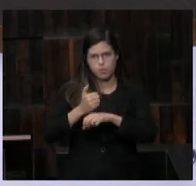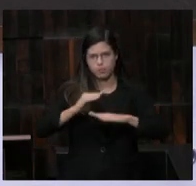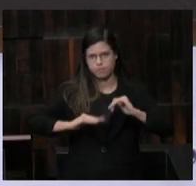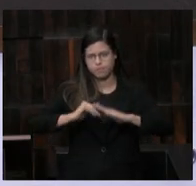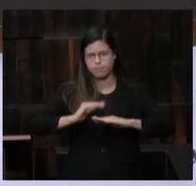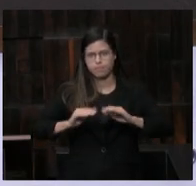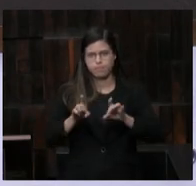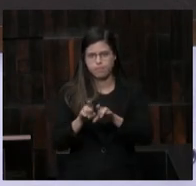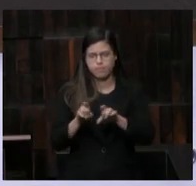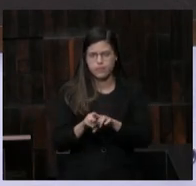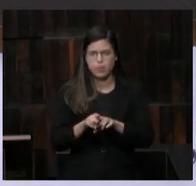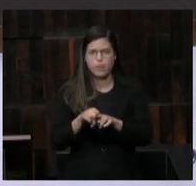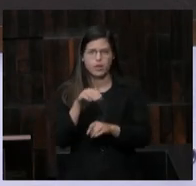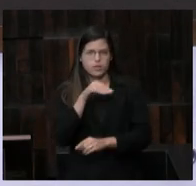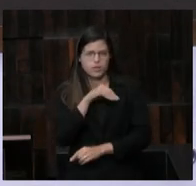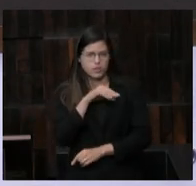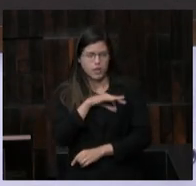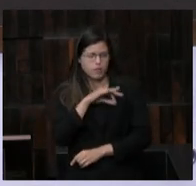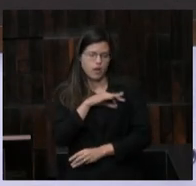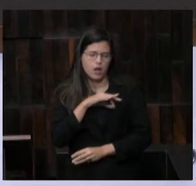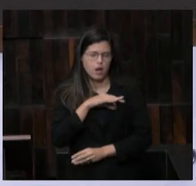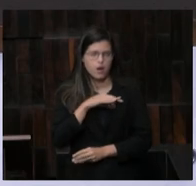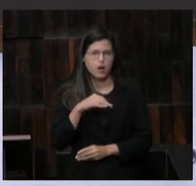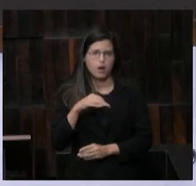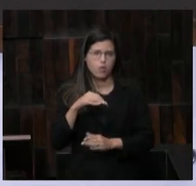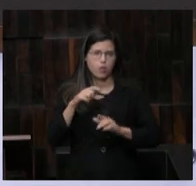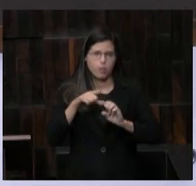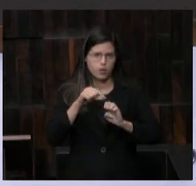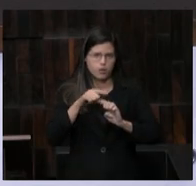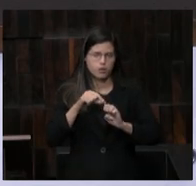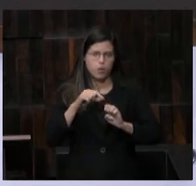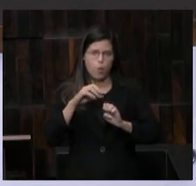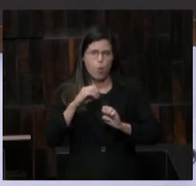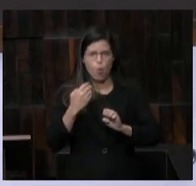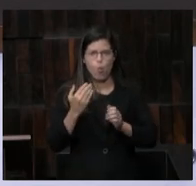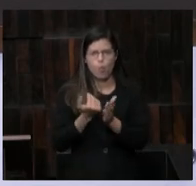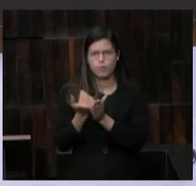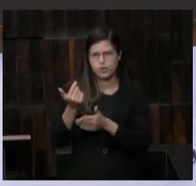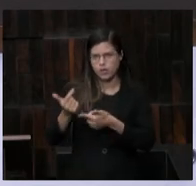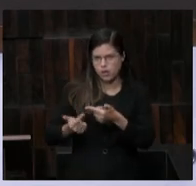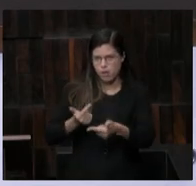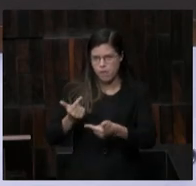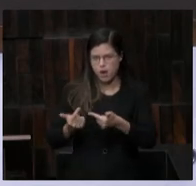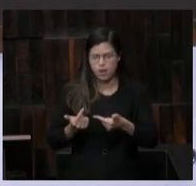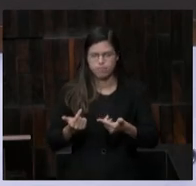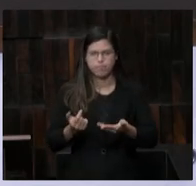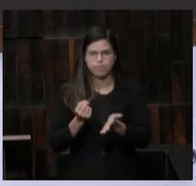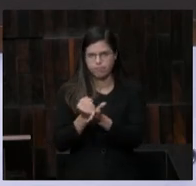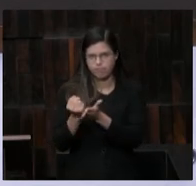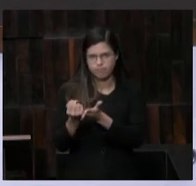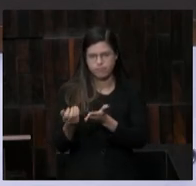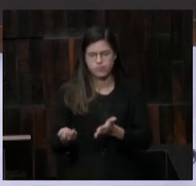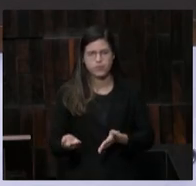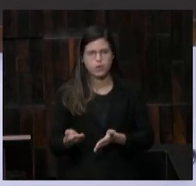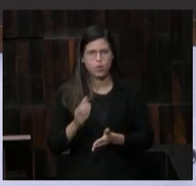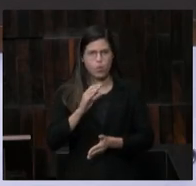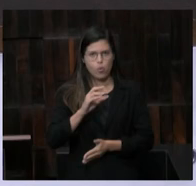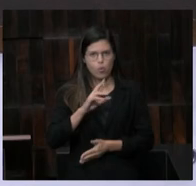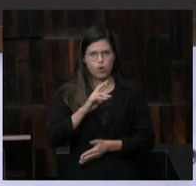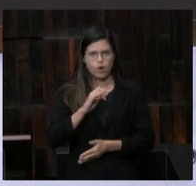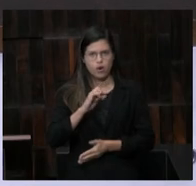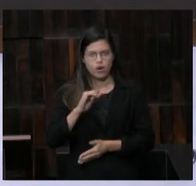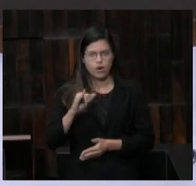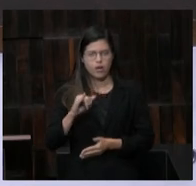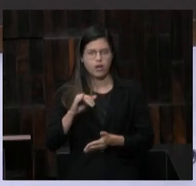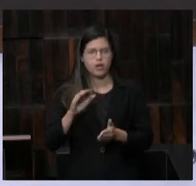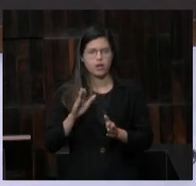geração de renda, ou através do empreendedorismo ou inclusão no mercado de trabalho. Então, o CREI, que é o Centro de Referência e